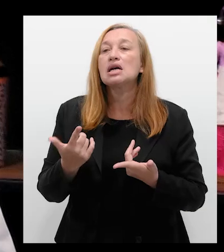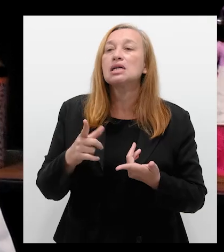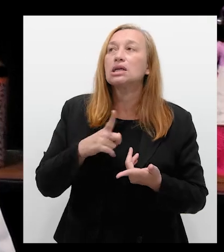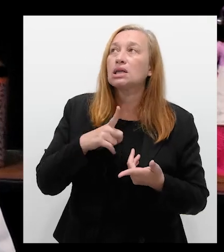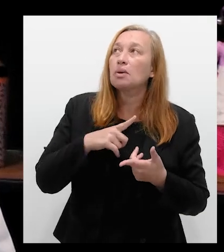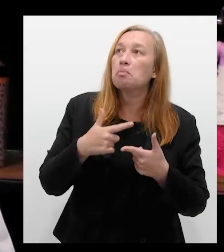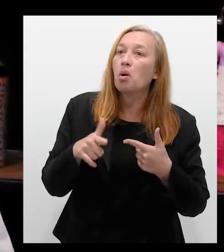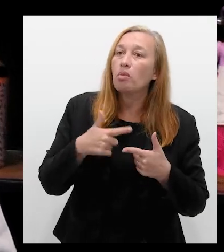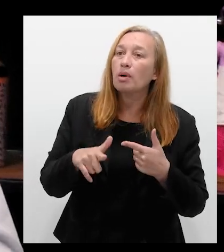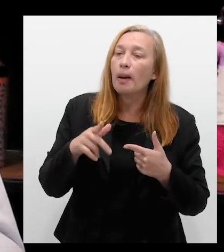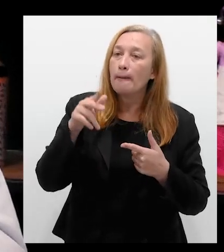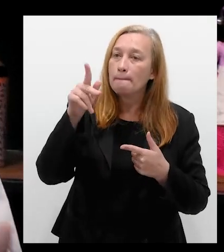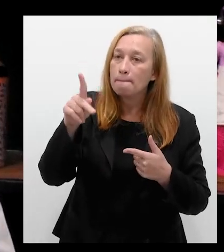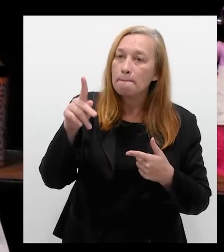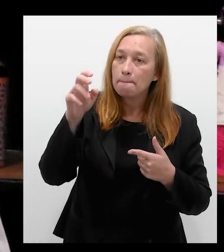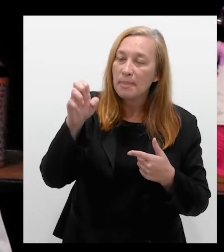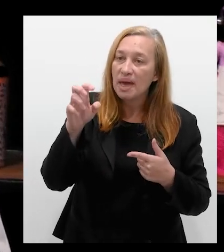problemas